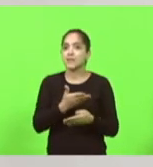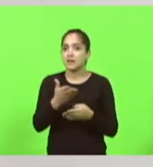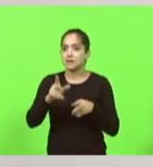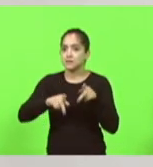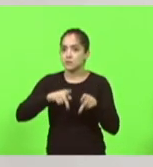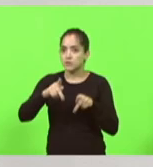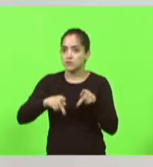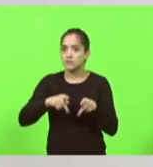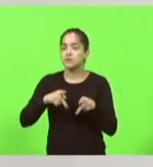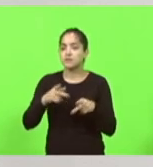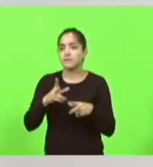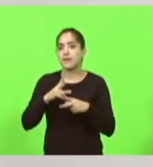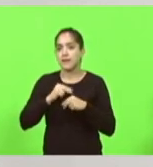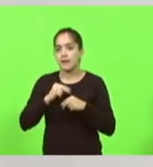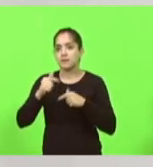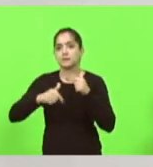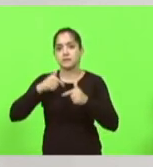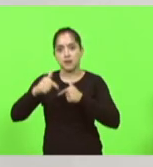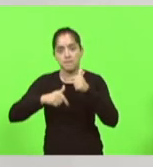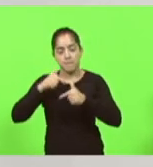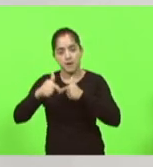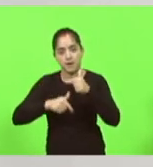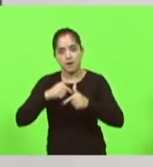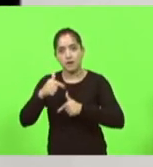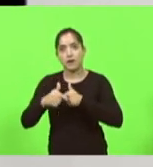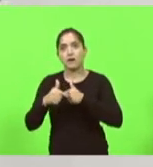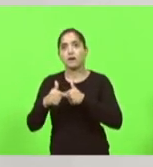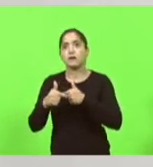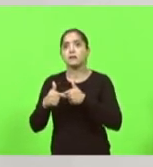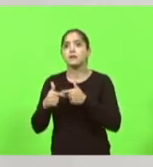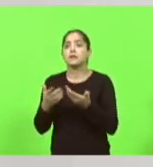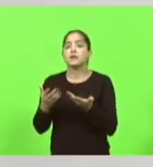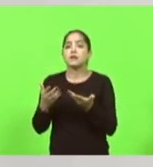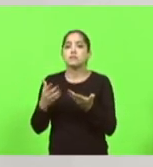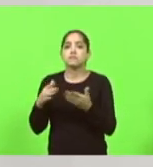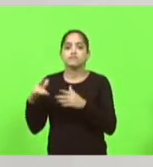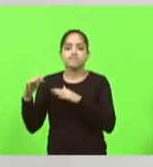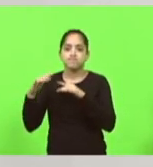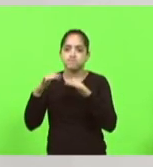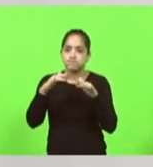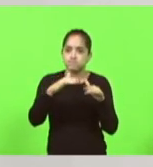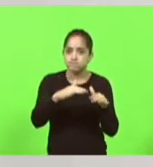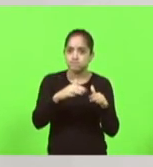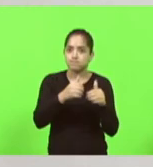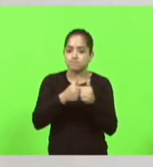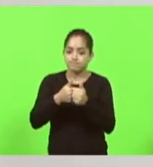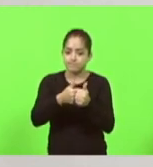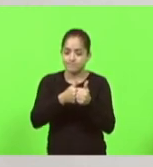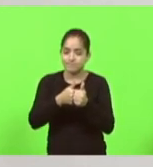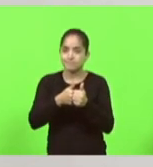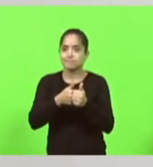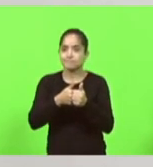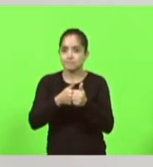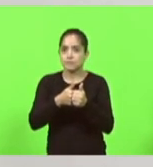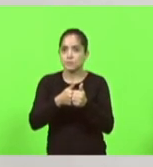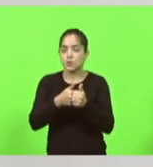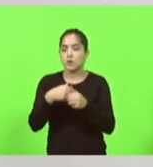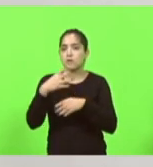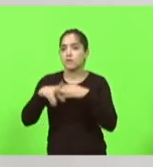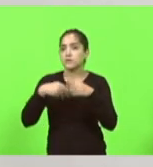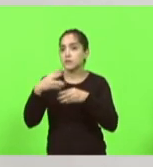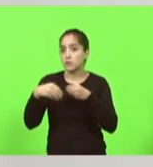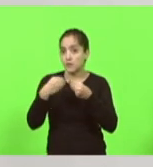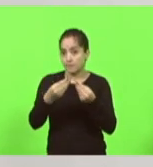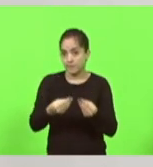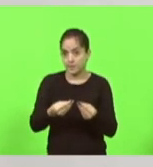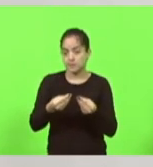de impostos, é um povo trabalhador, a cidade sedia pessoas de todos os municípios circunvizinhos. E eu sei que vai ser um presente que o tubaronense espera